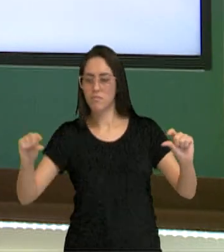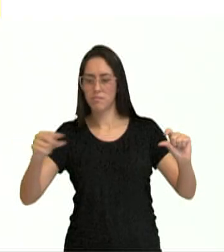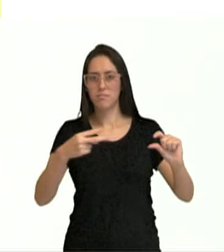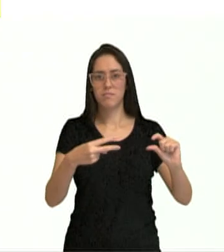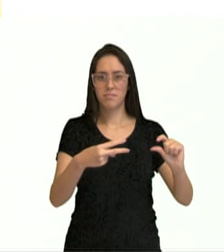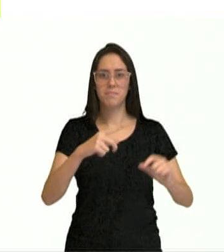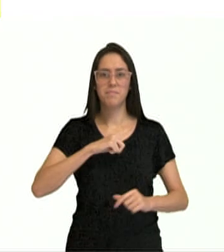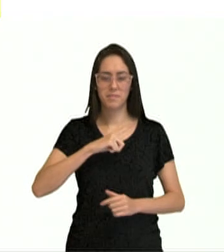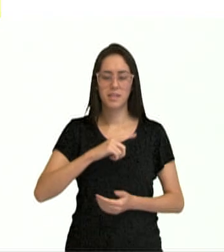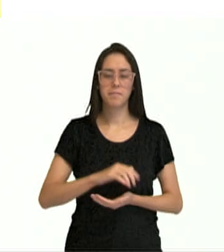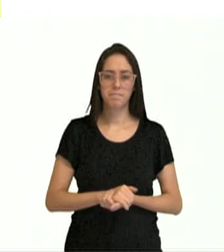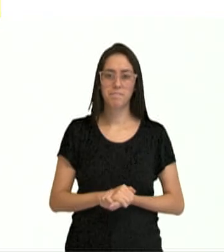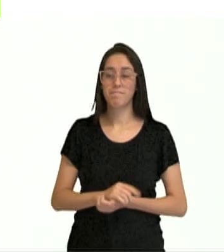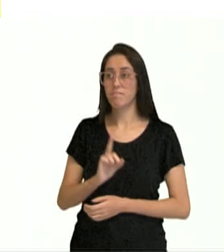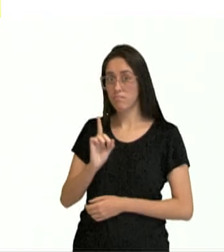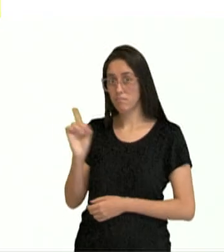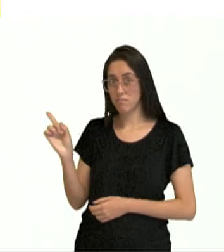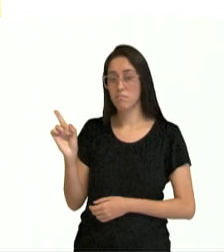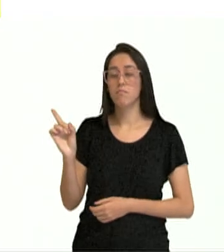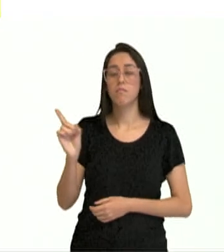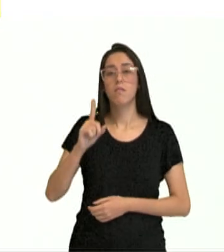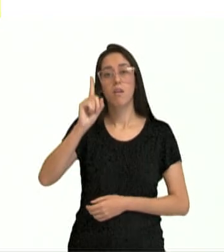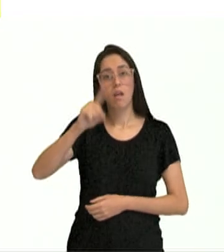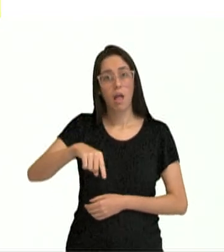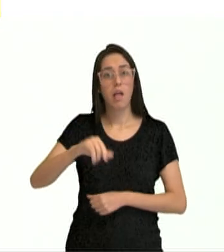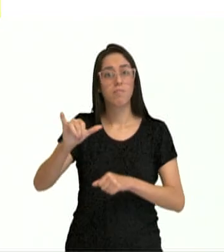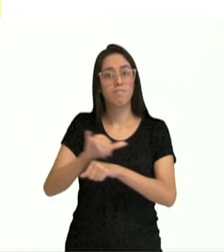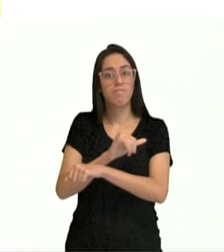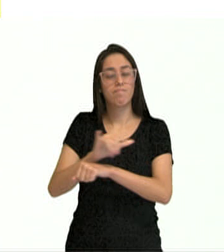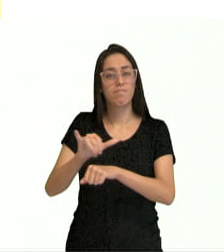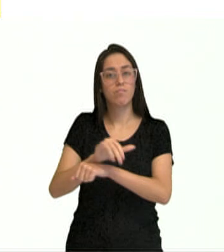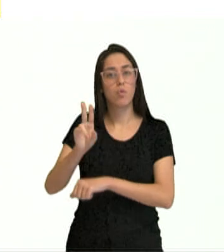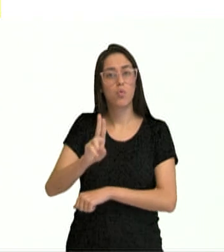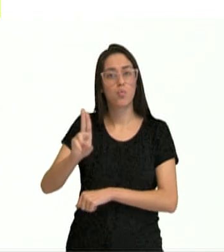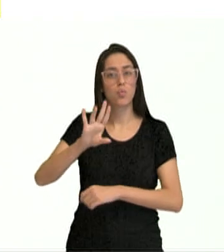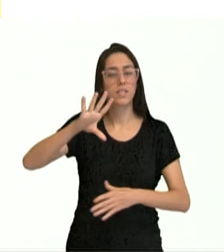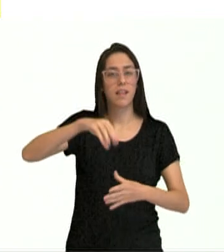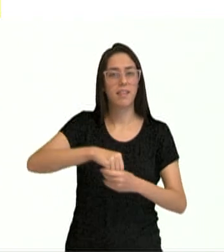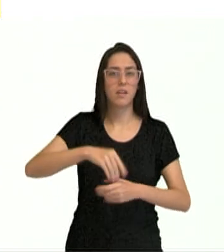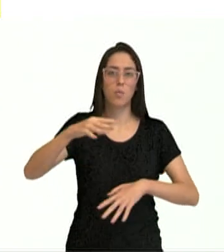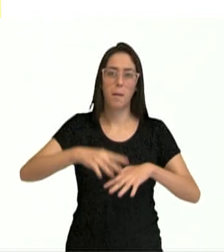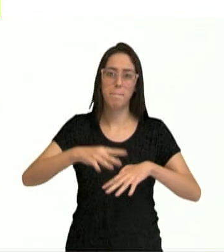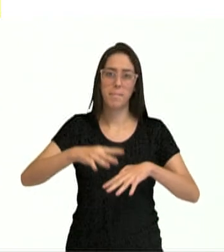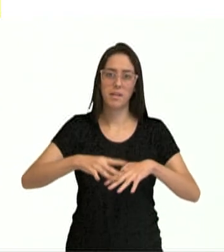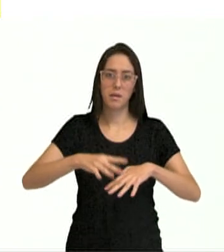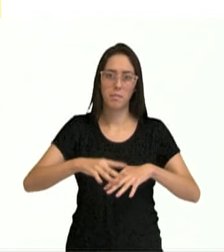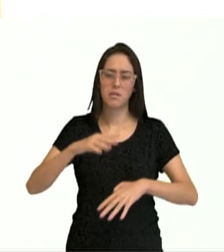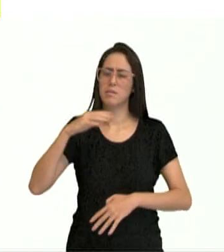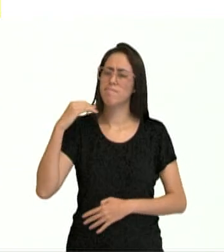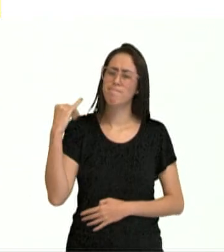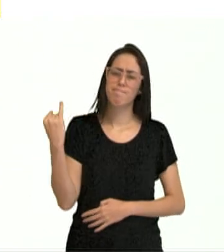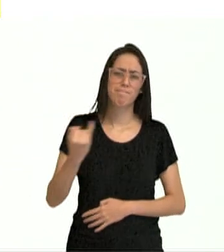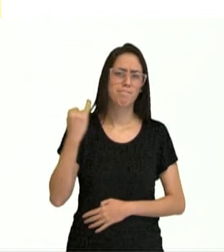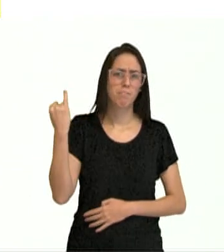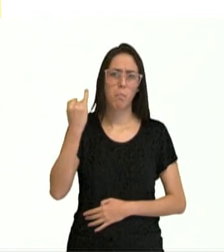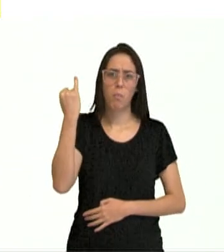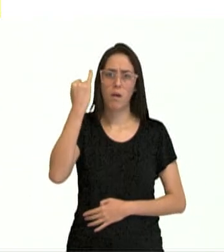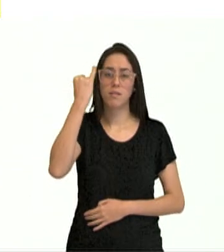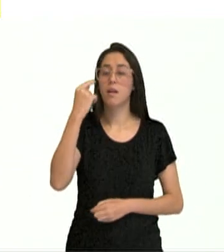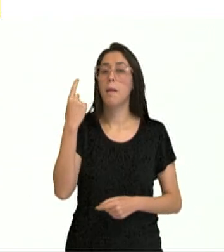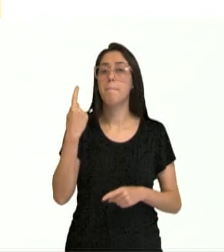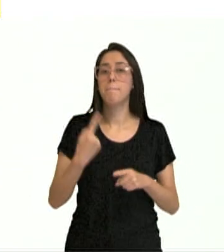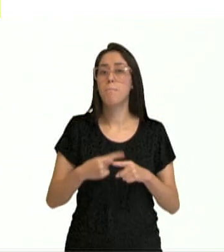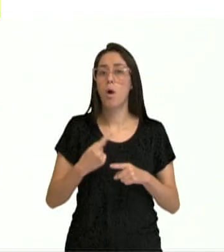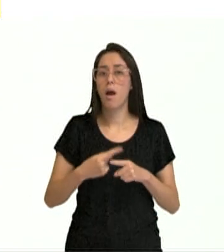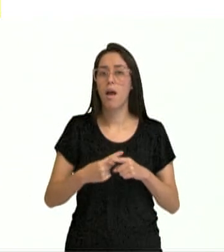primeiro grau é uma ferramenta matemática, ok? Muito, muito, muito importante. Por quê? Porque ela